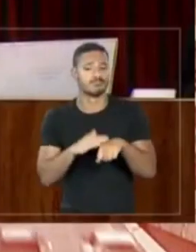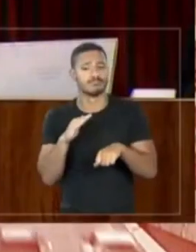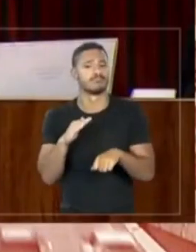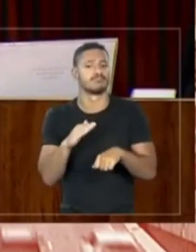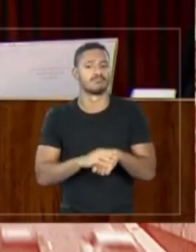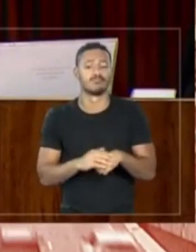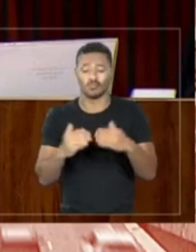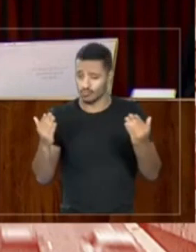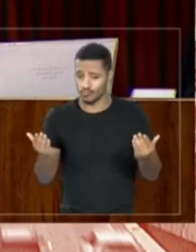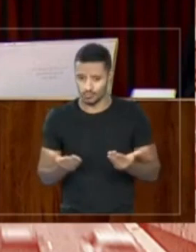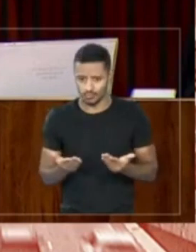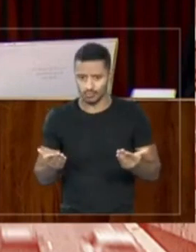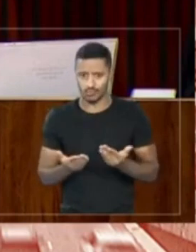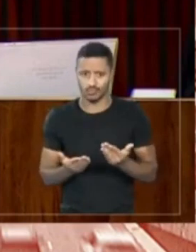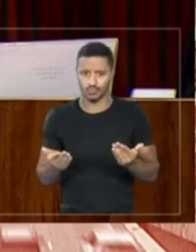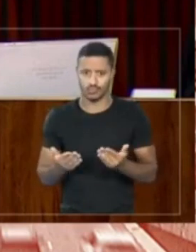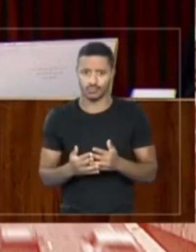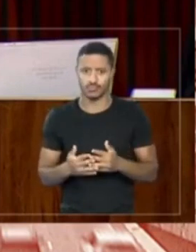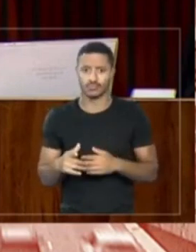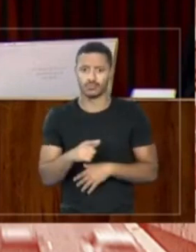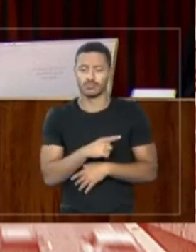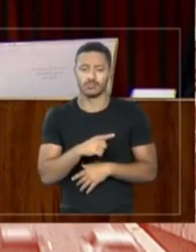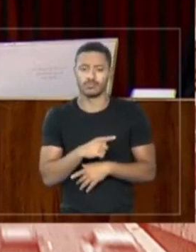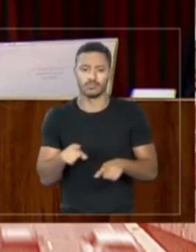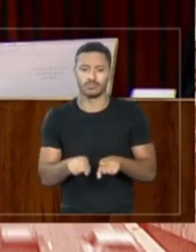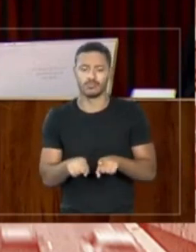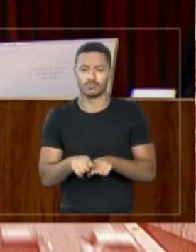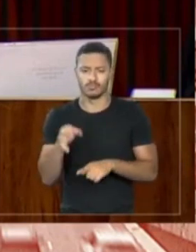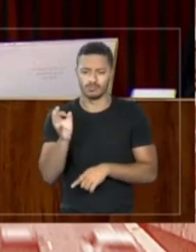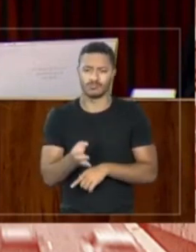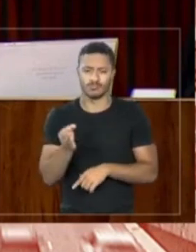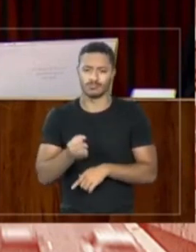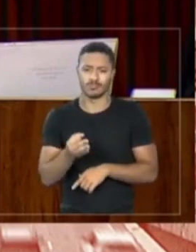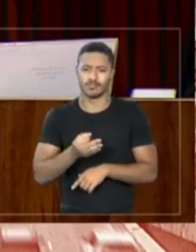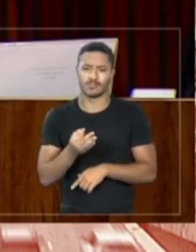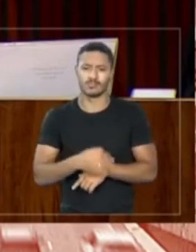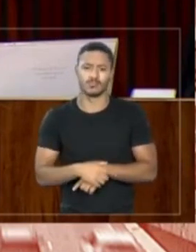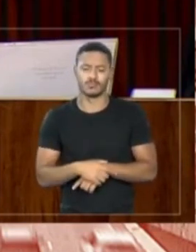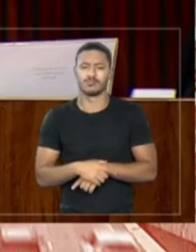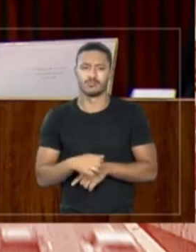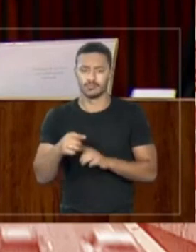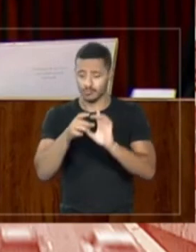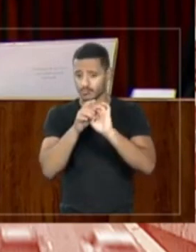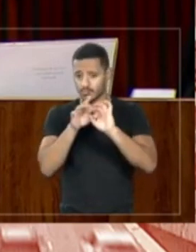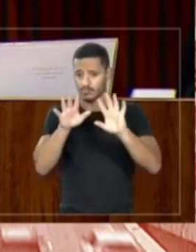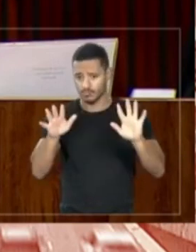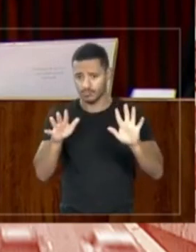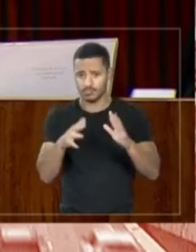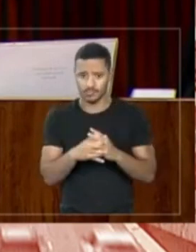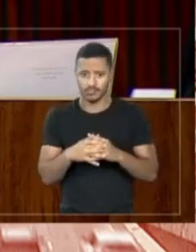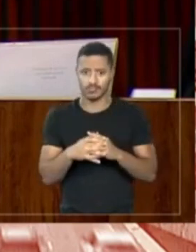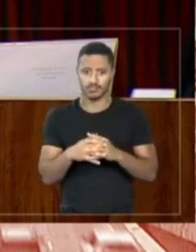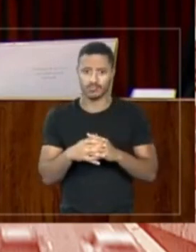Acho que o TSE demorou muitas vezes para se pronunciar sobre crimes eleitorais do Bolsonaro. As motossiatas, por exemplo, são tipicamente